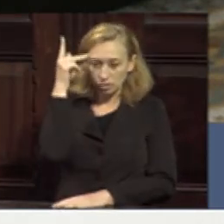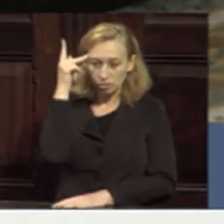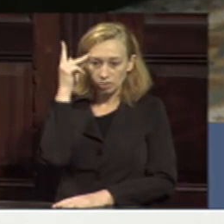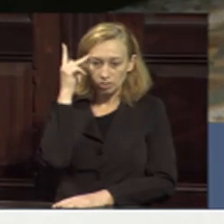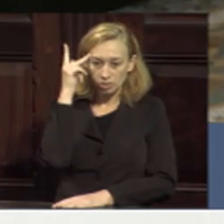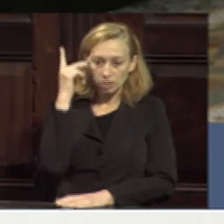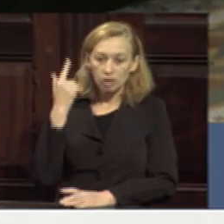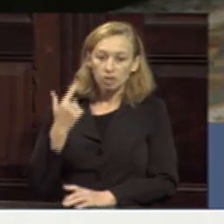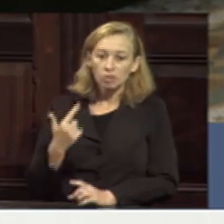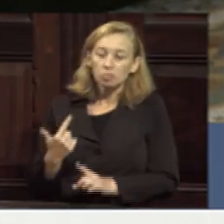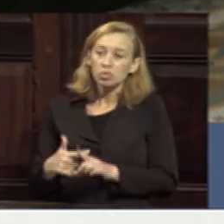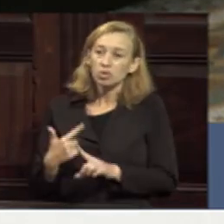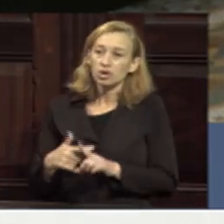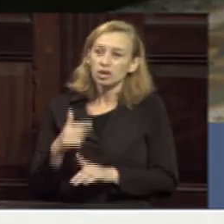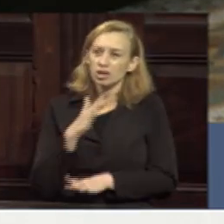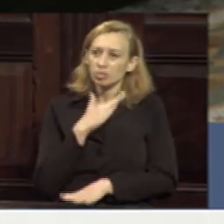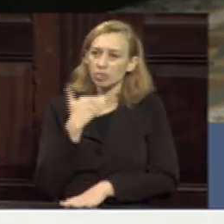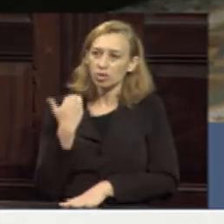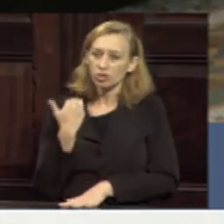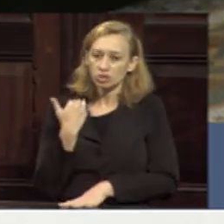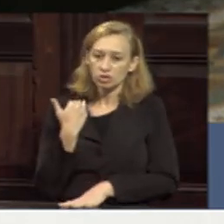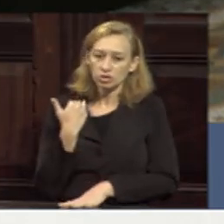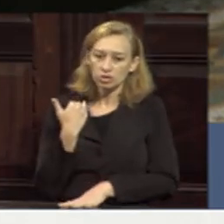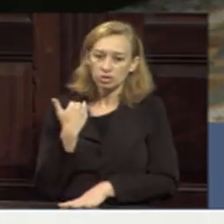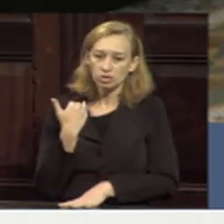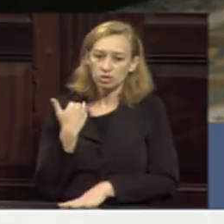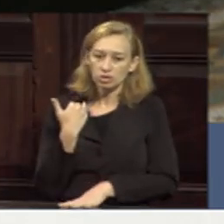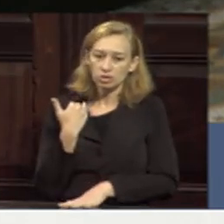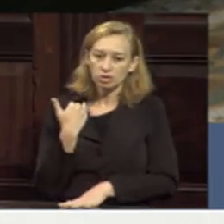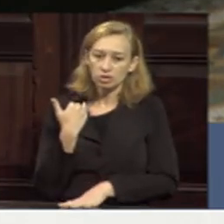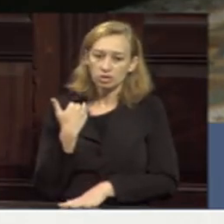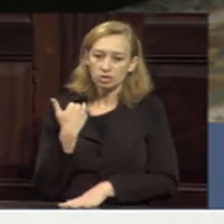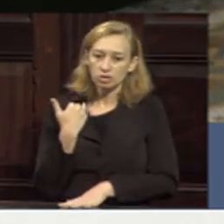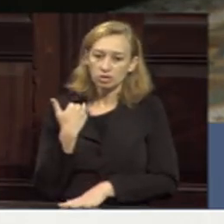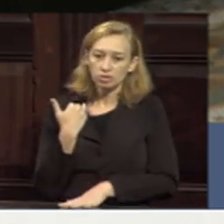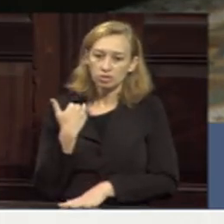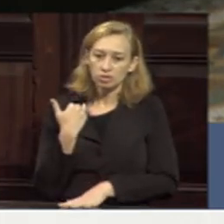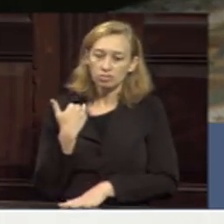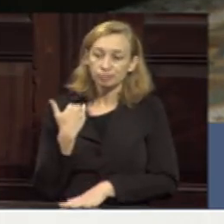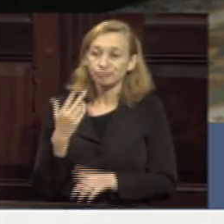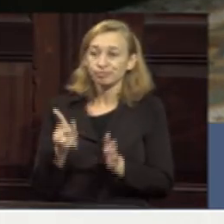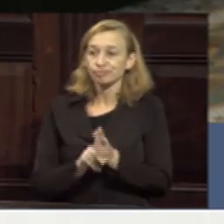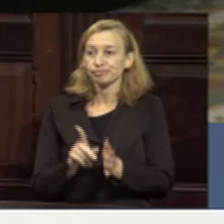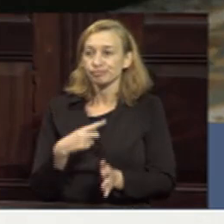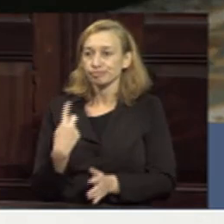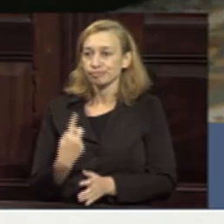porque a morte faz parte da nossa vida,